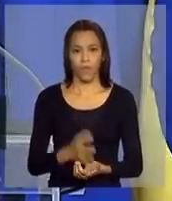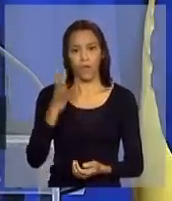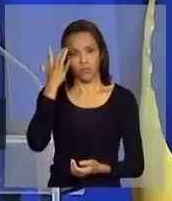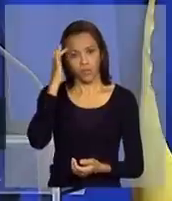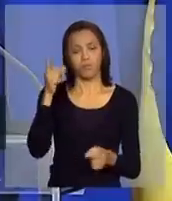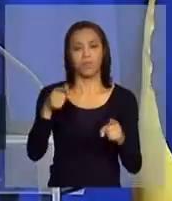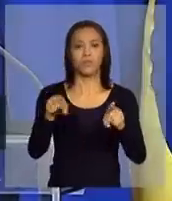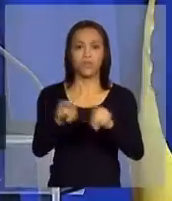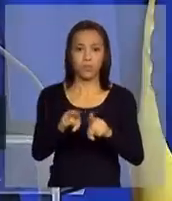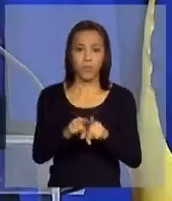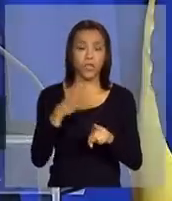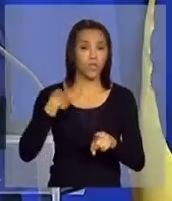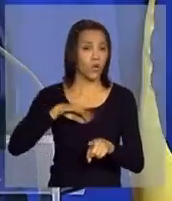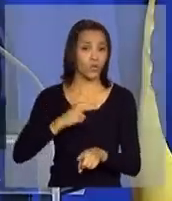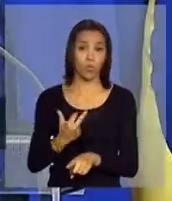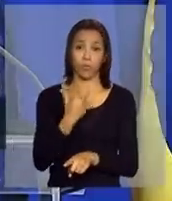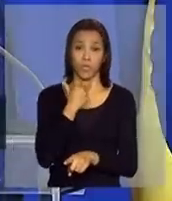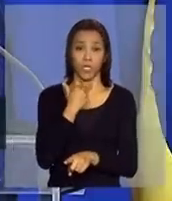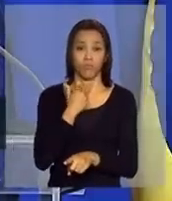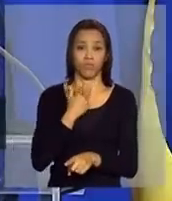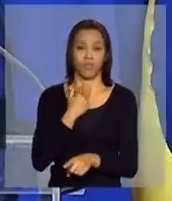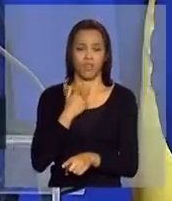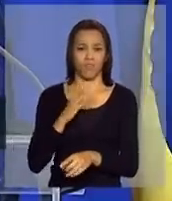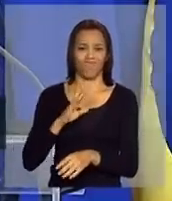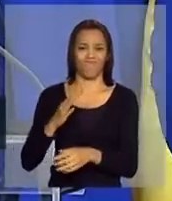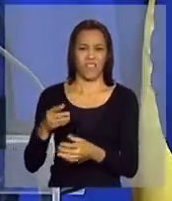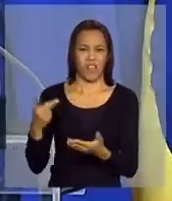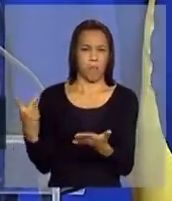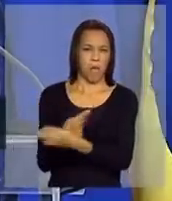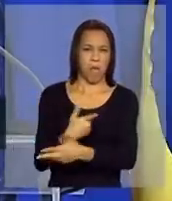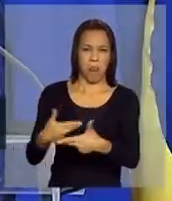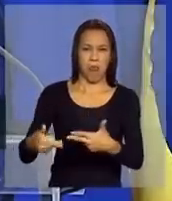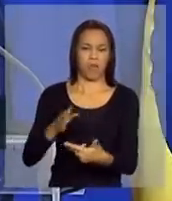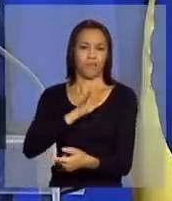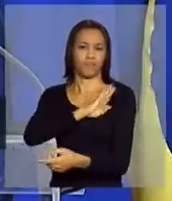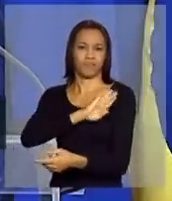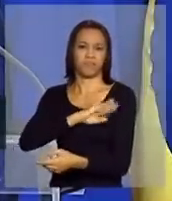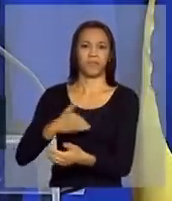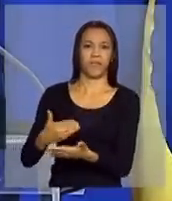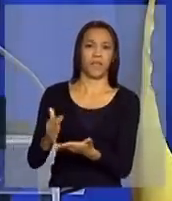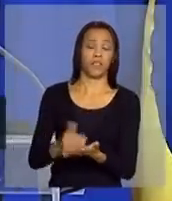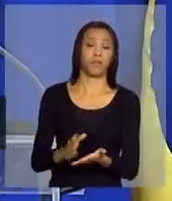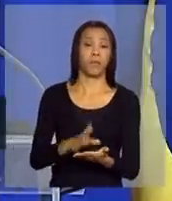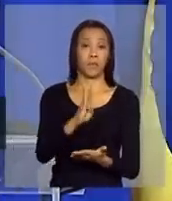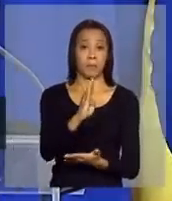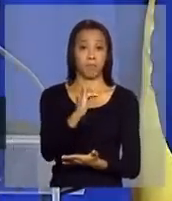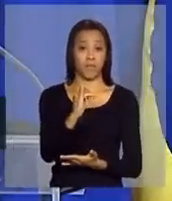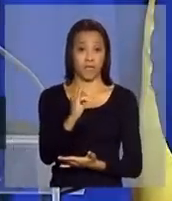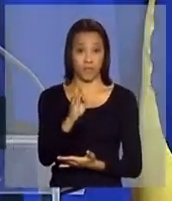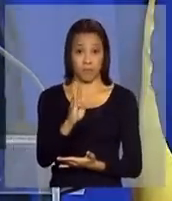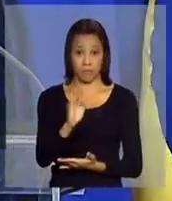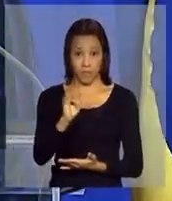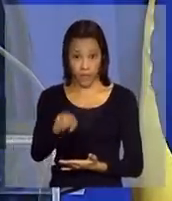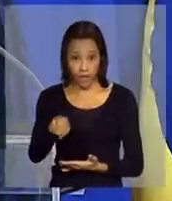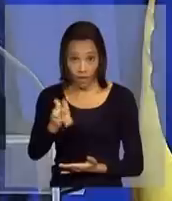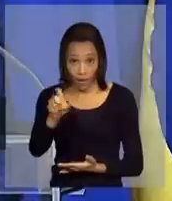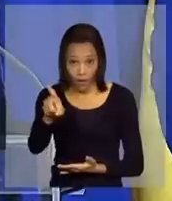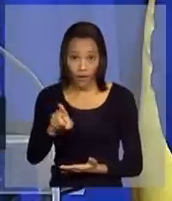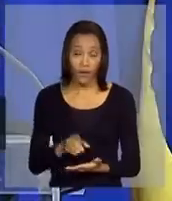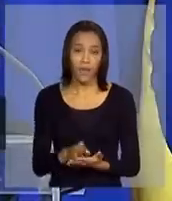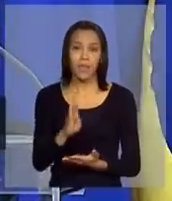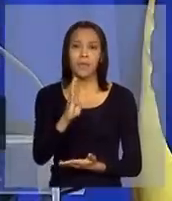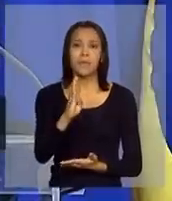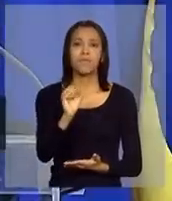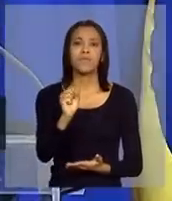nós também não podemos ficar indiferentes à situação vivida pela Guiné-Bissau, principalmente